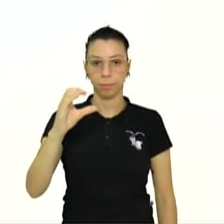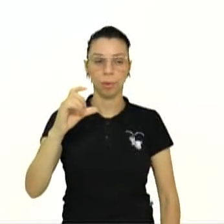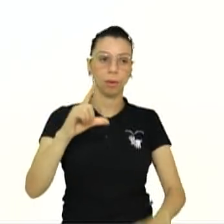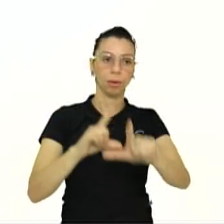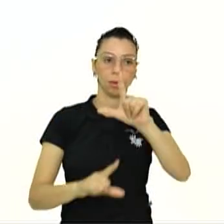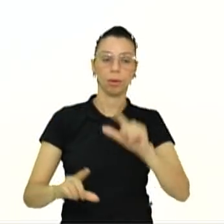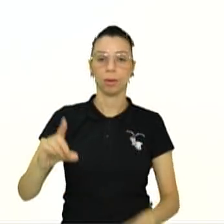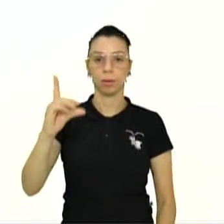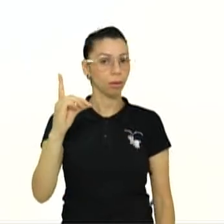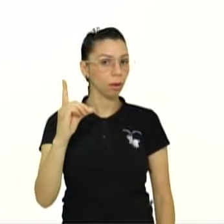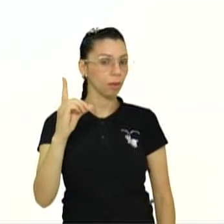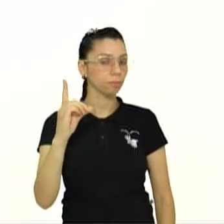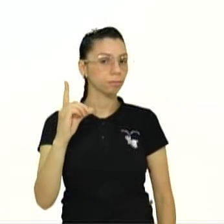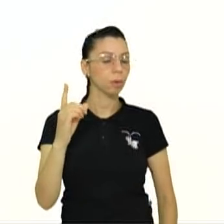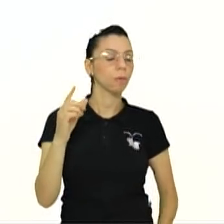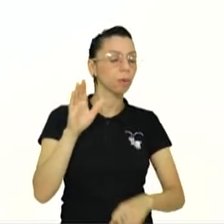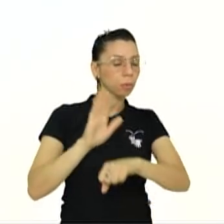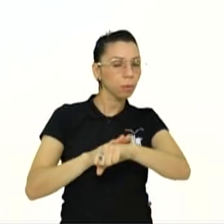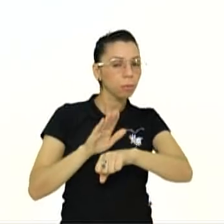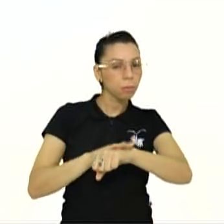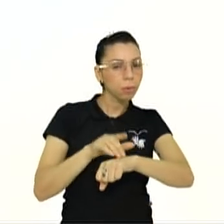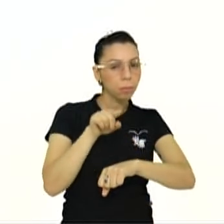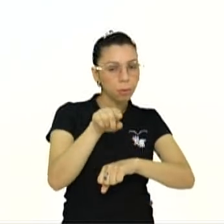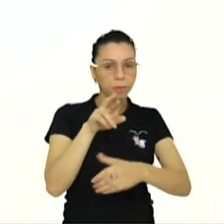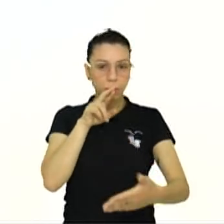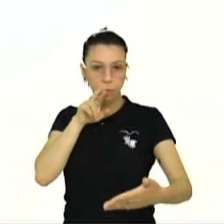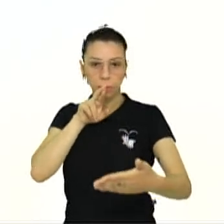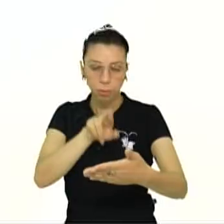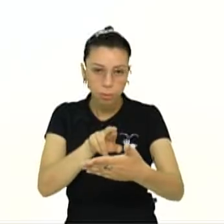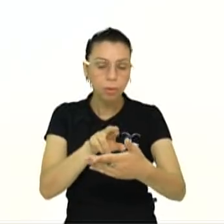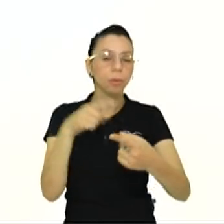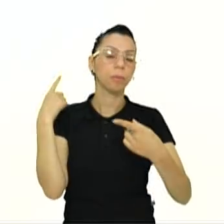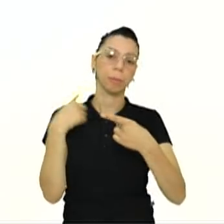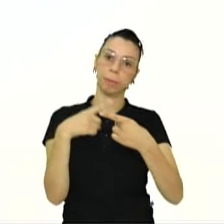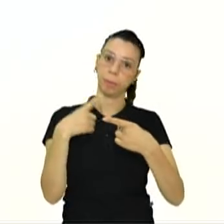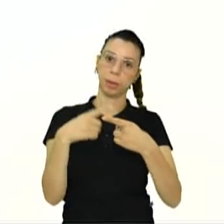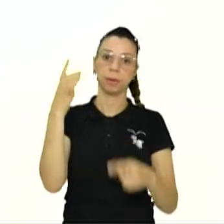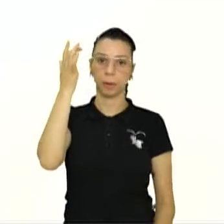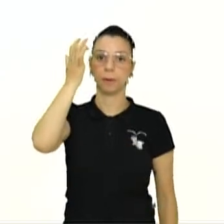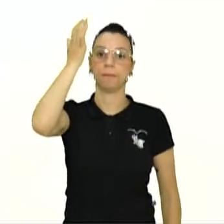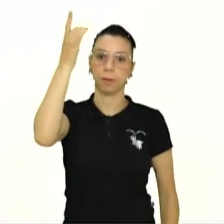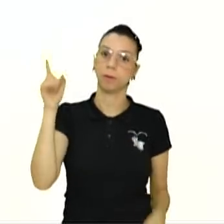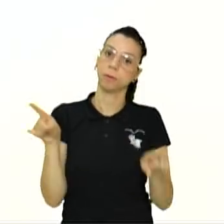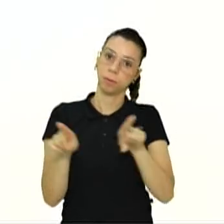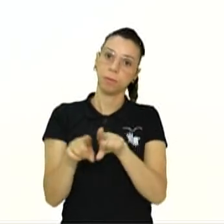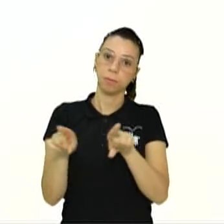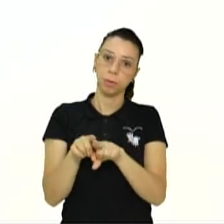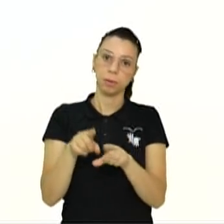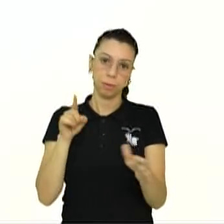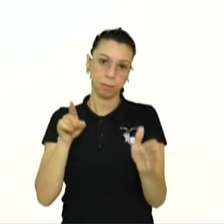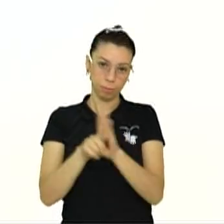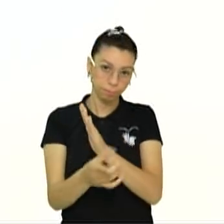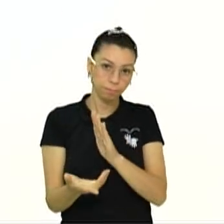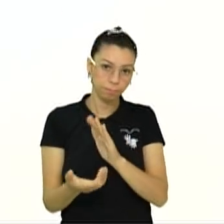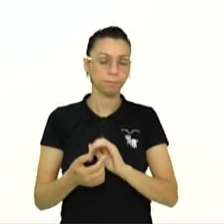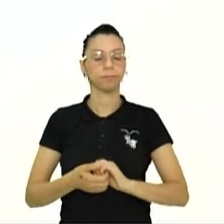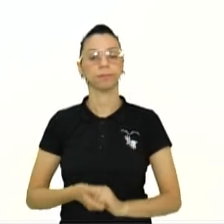Manabu Mabe? Vou dar um tempinho para vocês responderem, porque está muito fácil também essa questão.